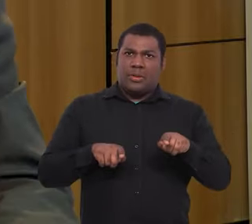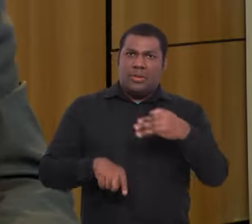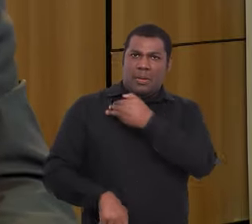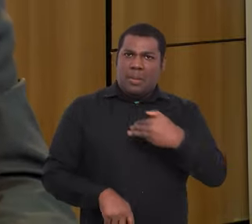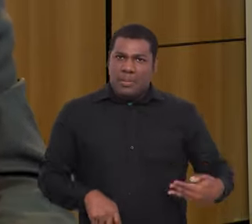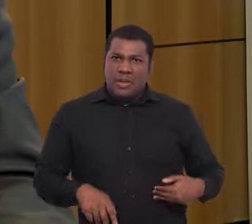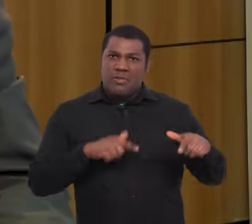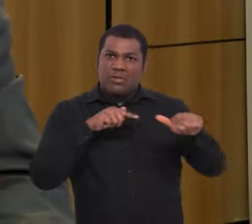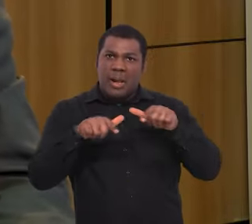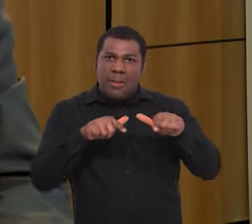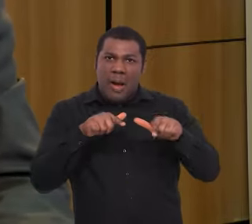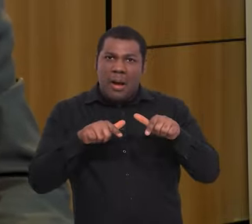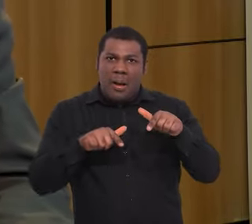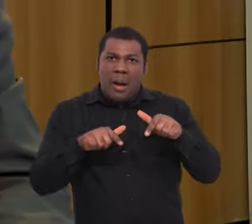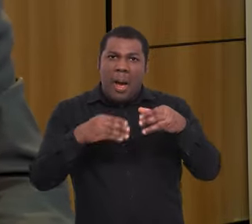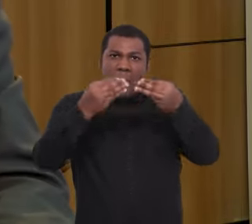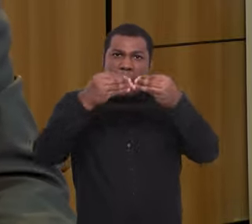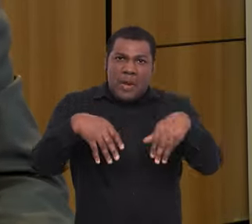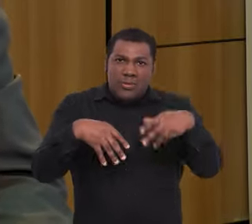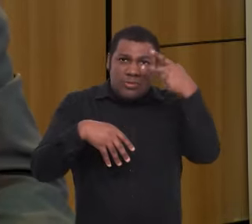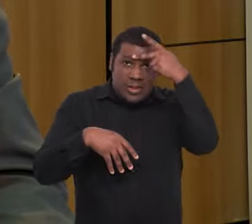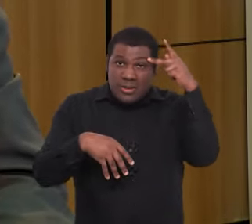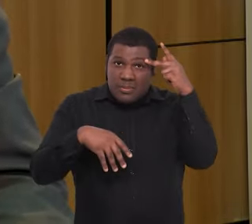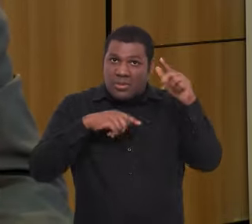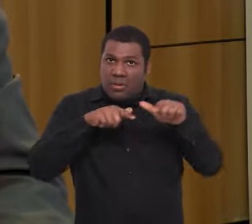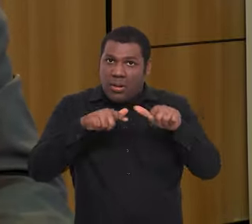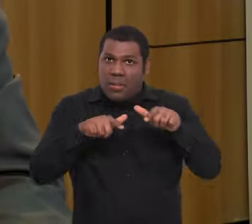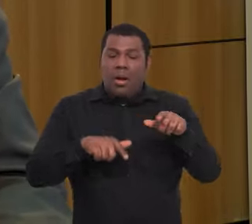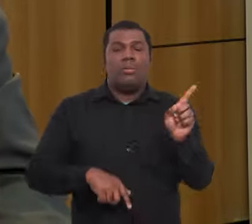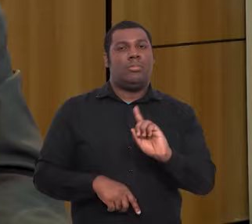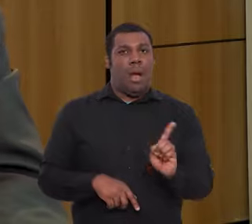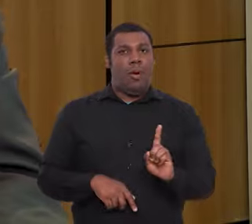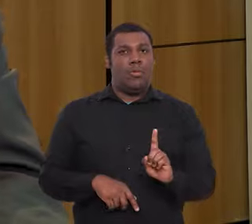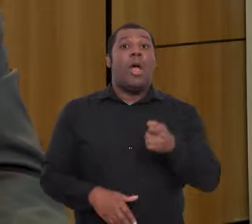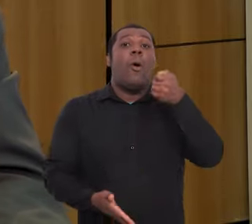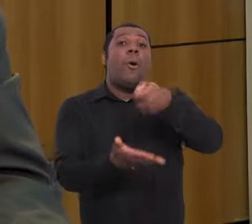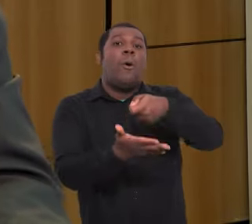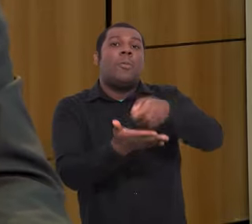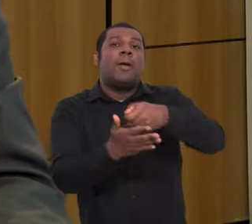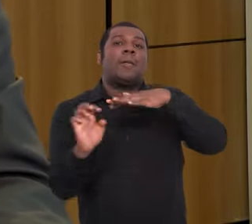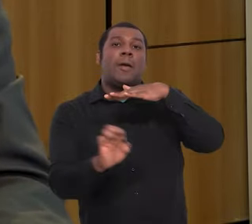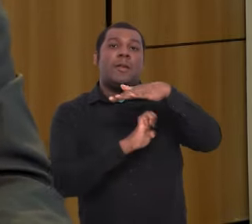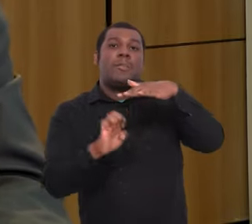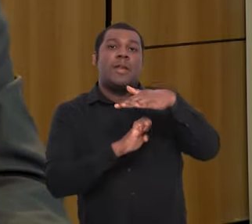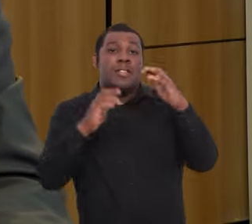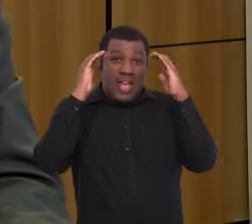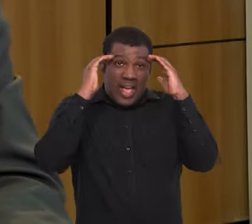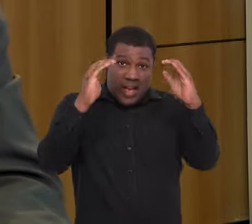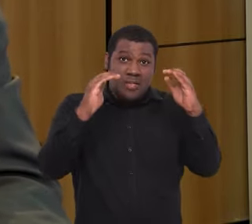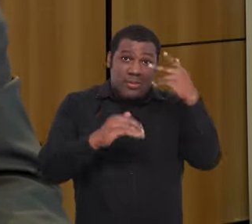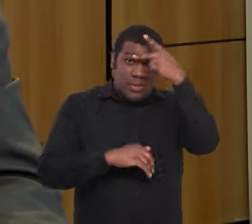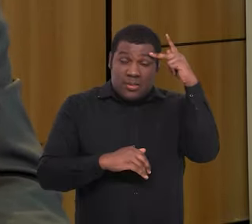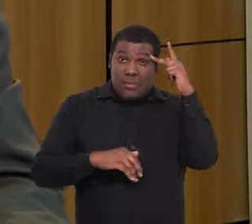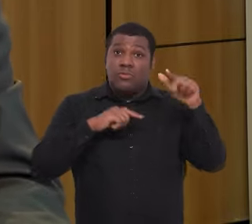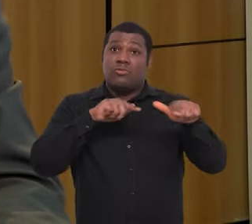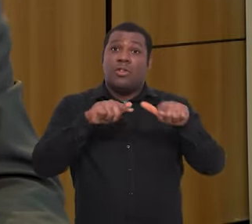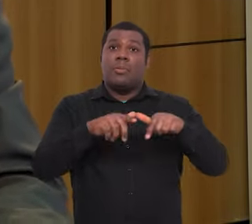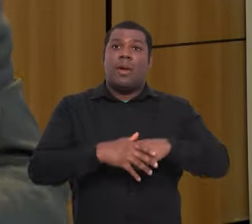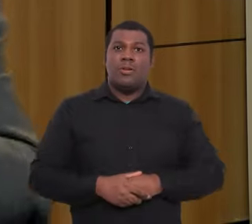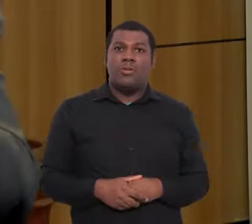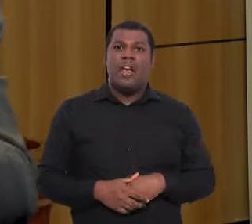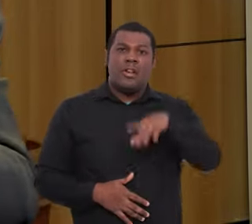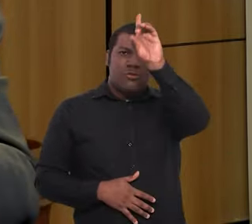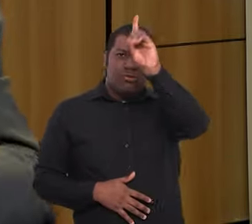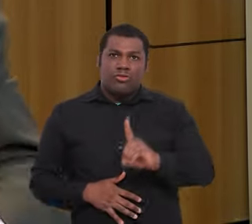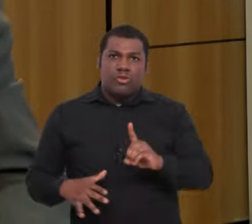jamais aqui é para enquadrar as empresas para respeitar os trabalhadores garantir direitos mínimos e